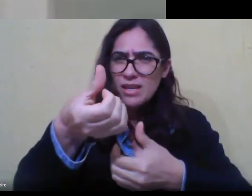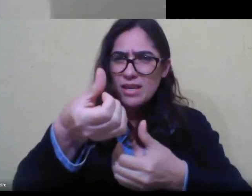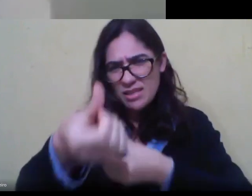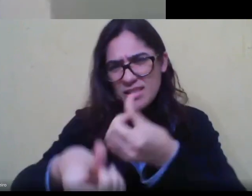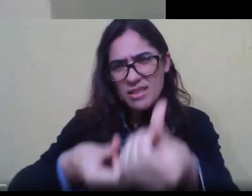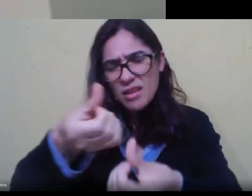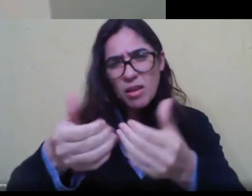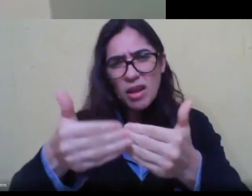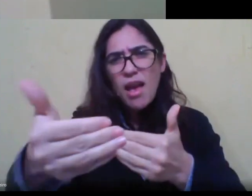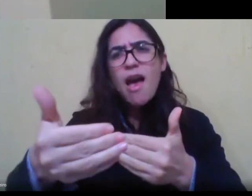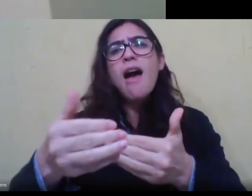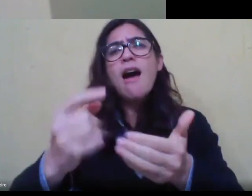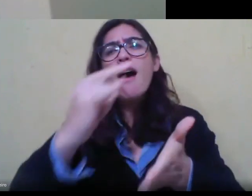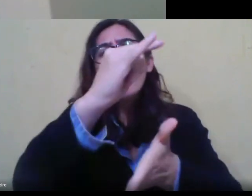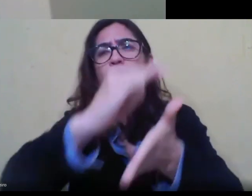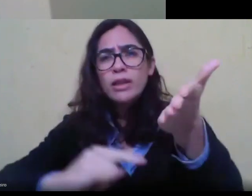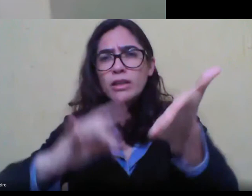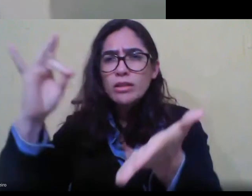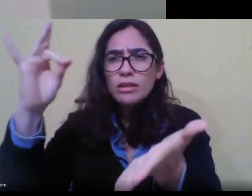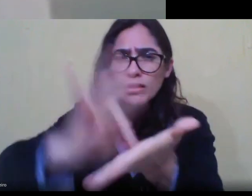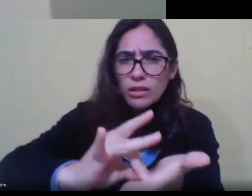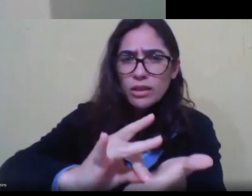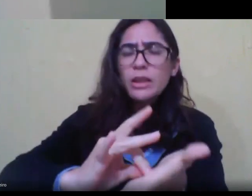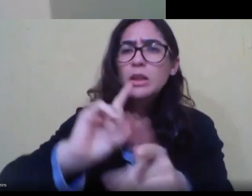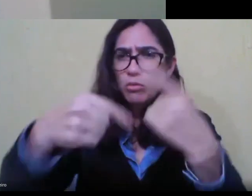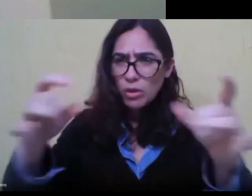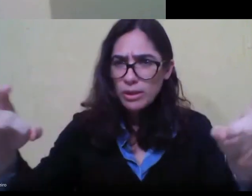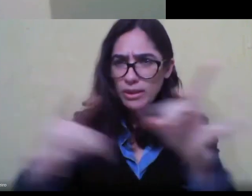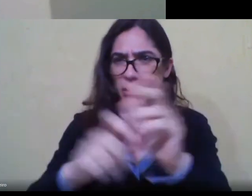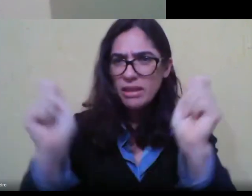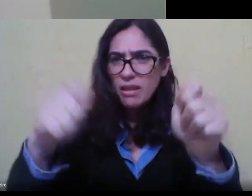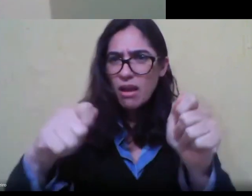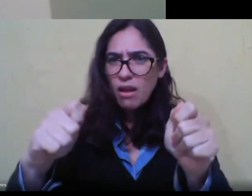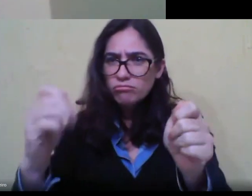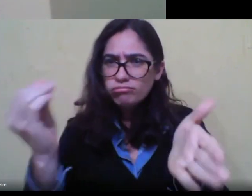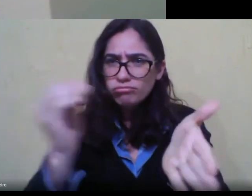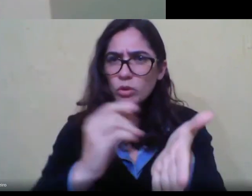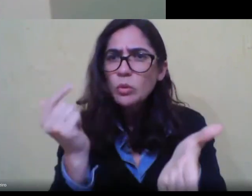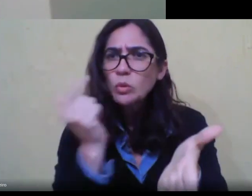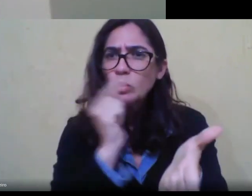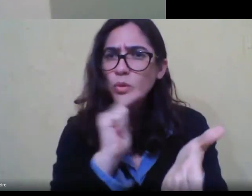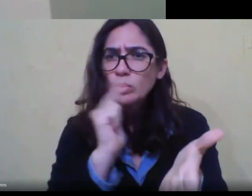Então, professora, eu acho que envolve também questão de SIGA, que eu não sou muito expert em